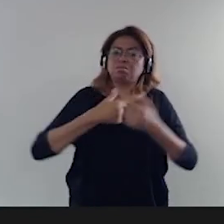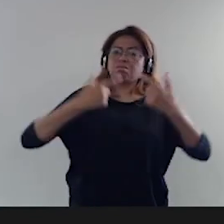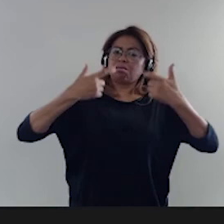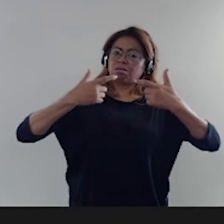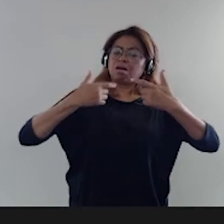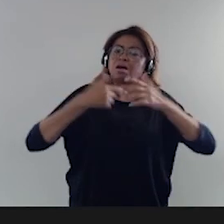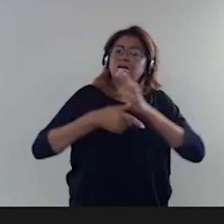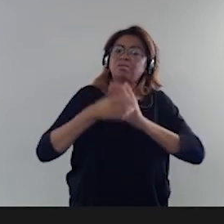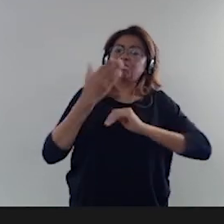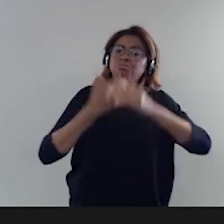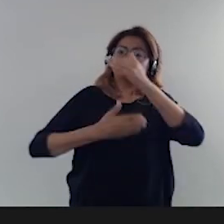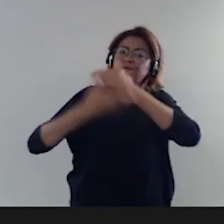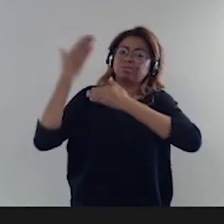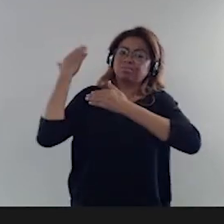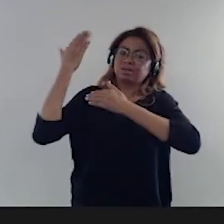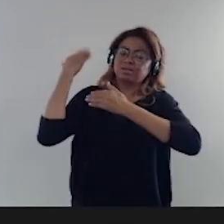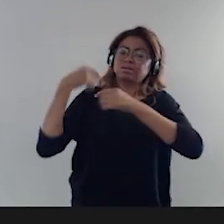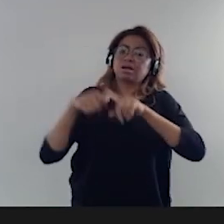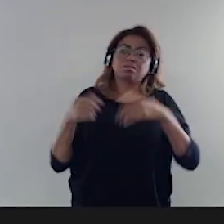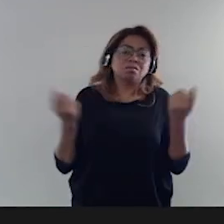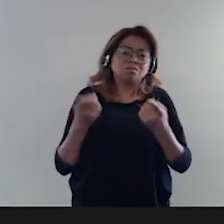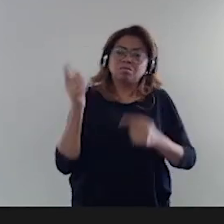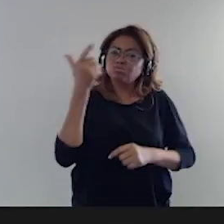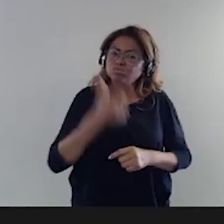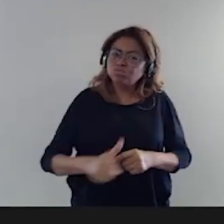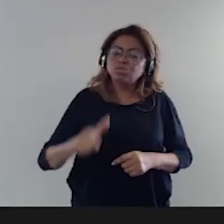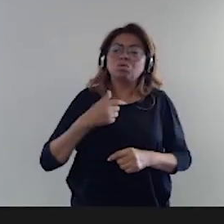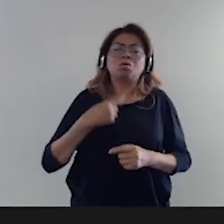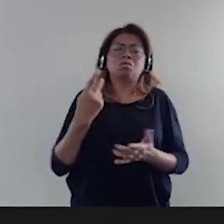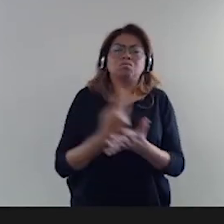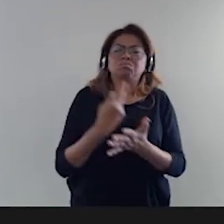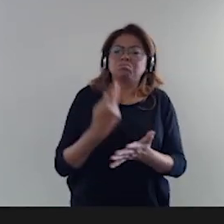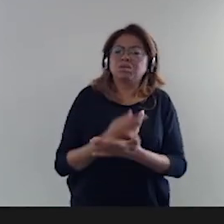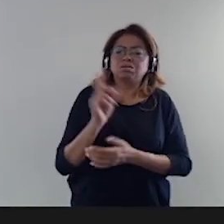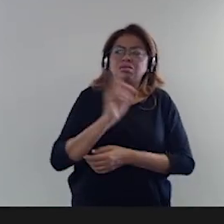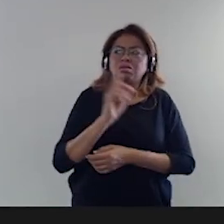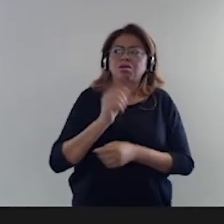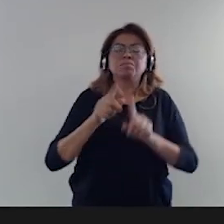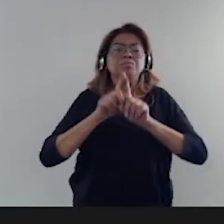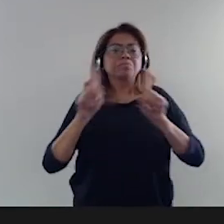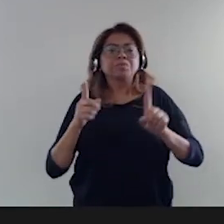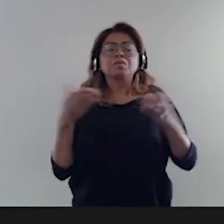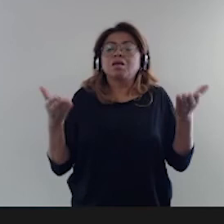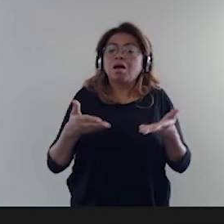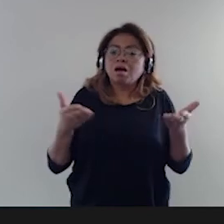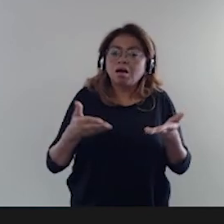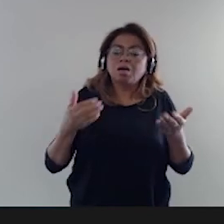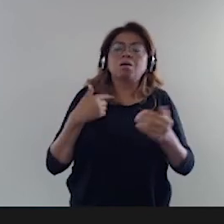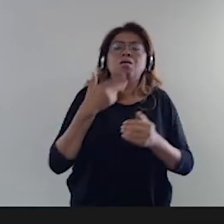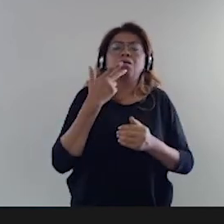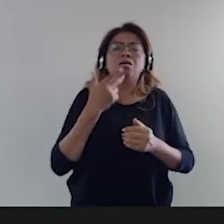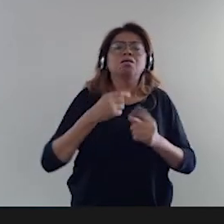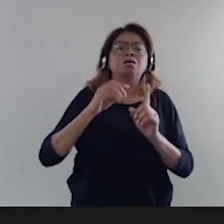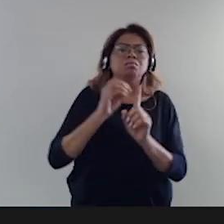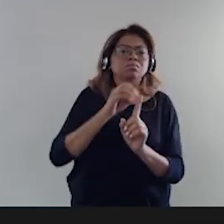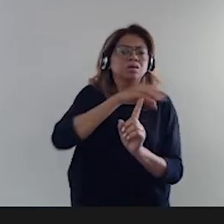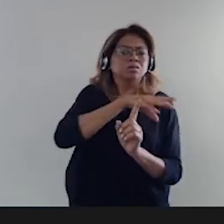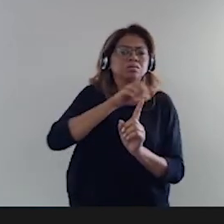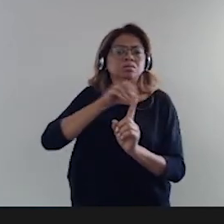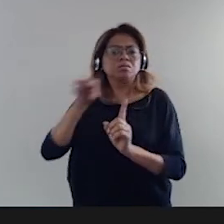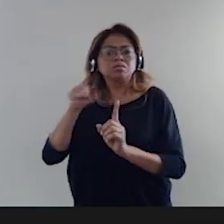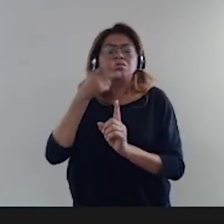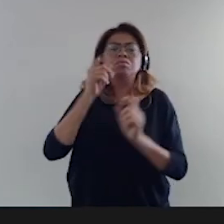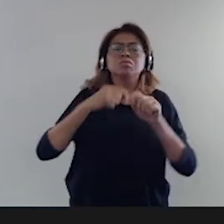século passado, e não vamos repetir erros atualmente, fazendo consensos, construir um cenário para